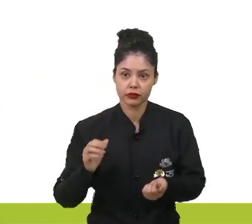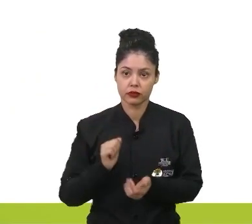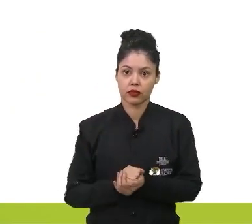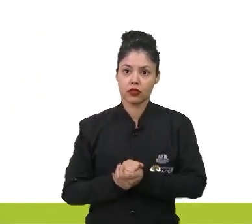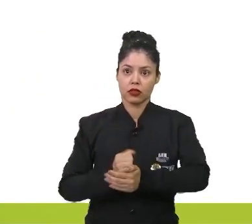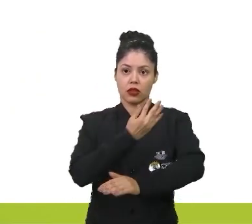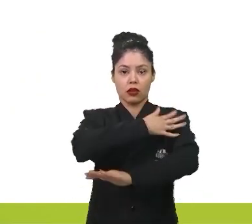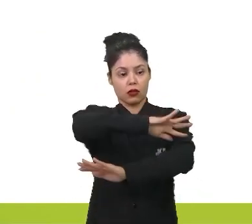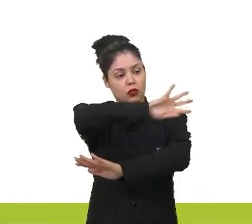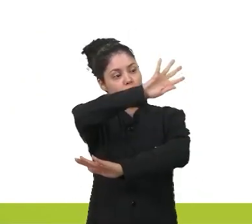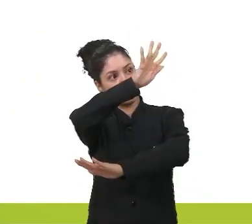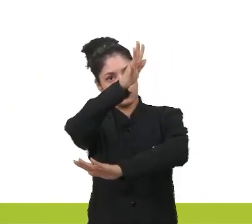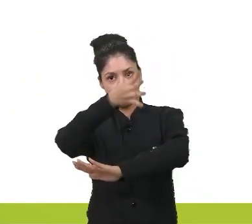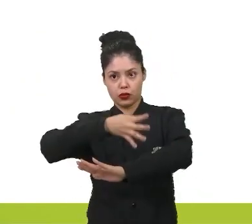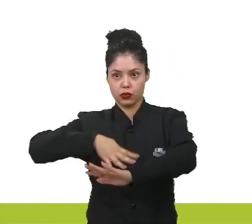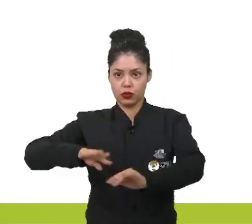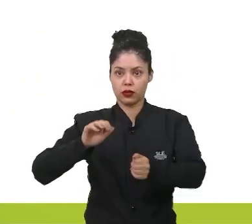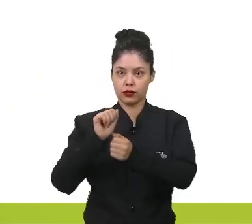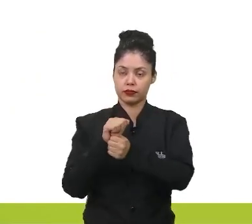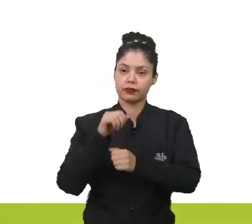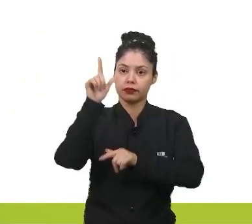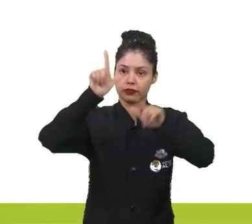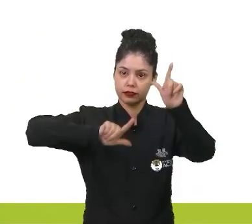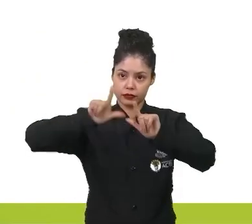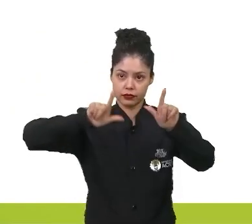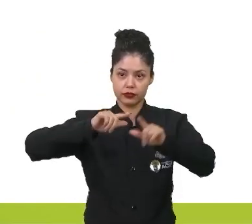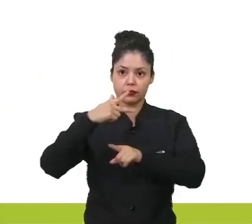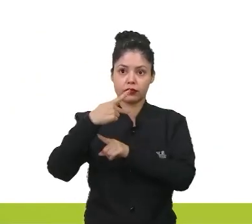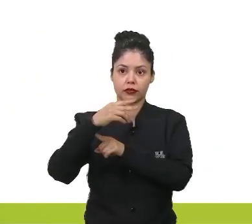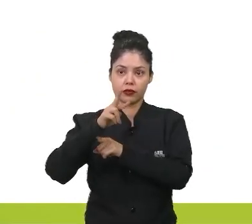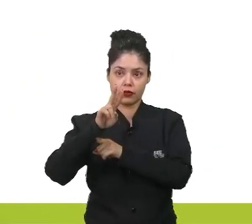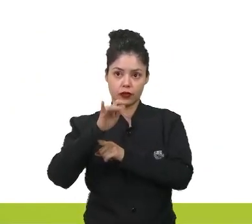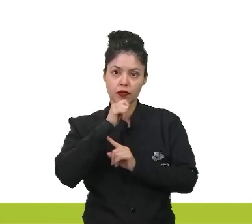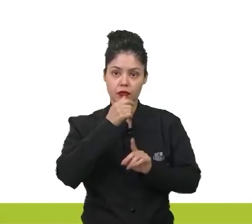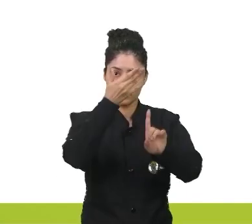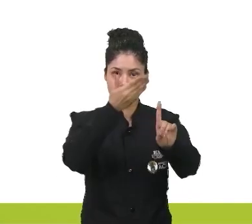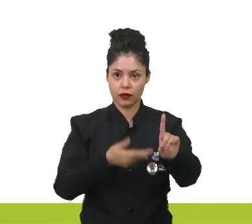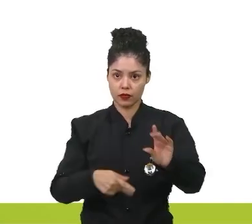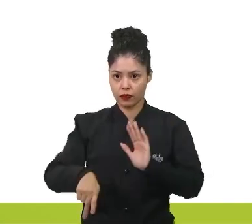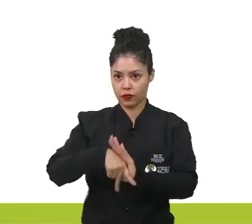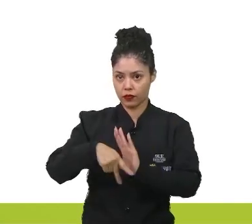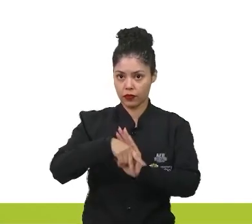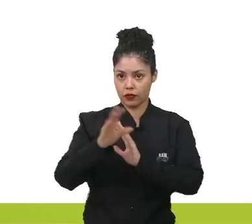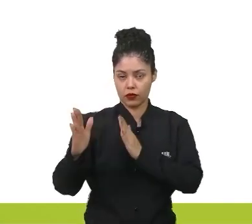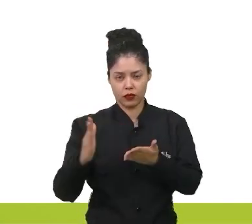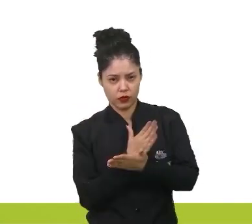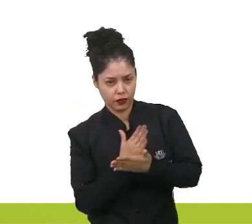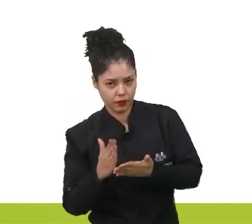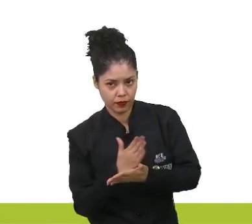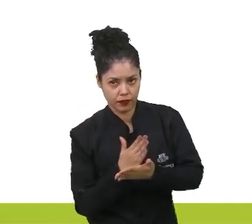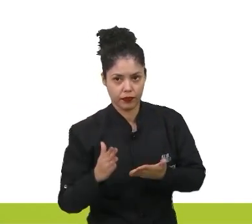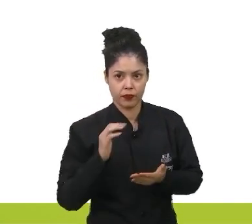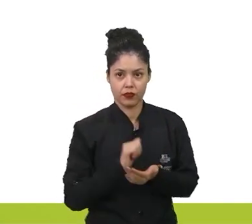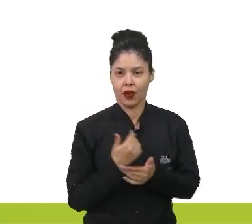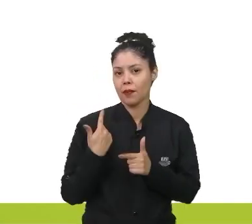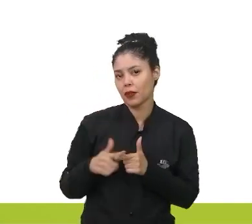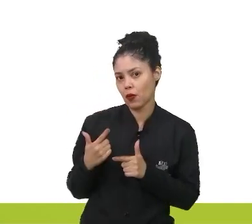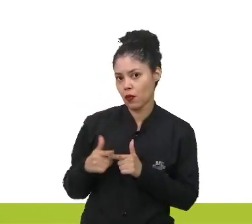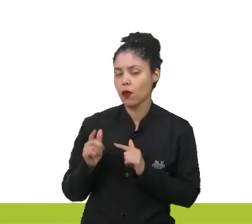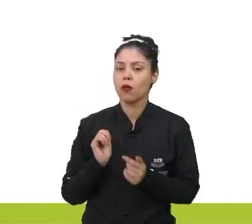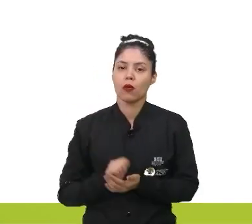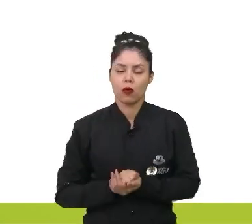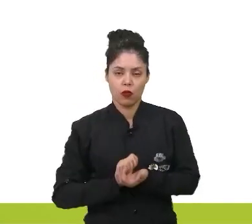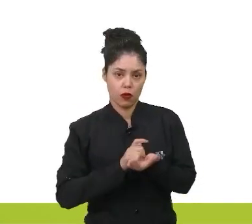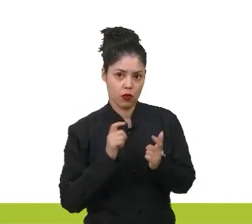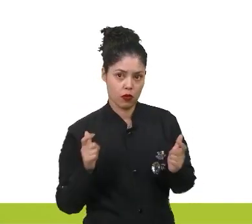estão situadas as emissoras de TV em Porto Alegre pode ser representada graficamente com algum prejuízo em um